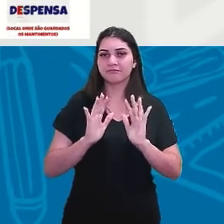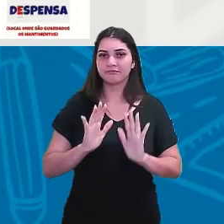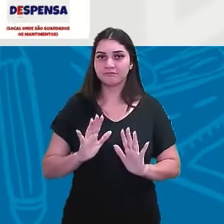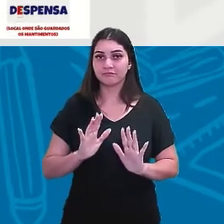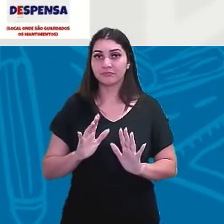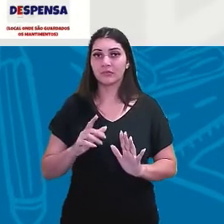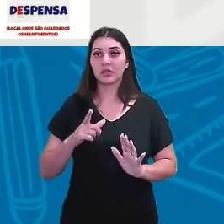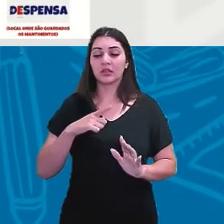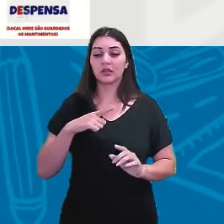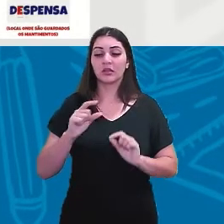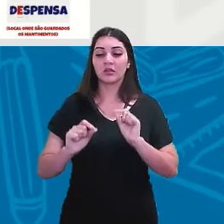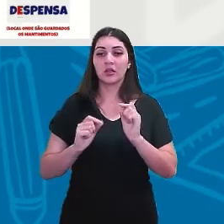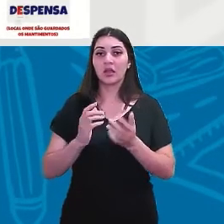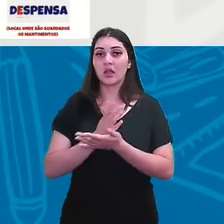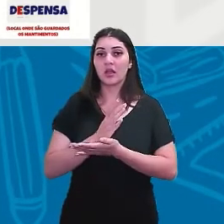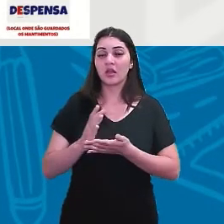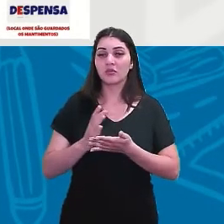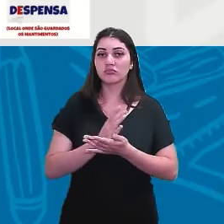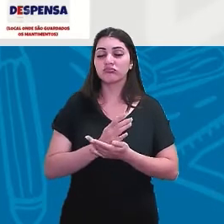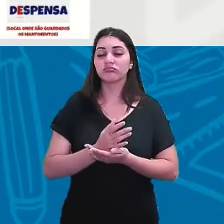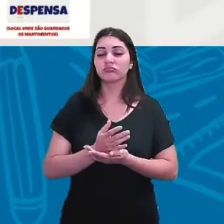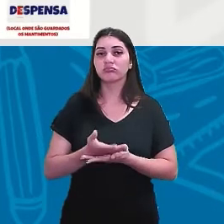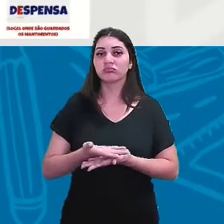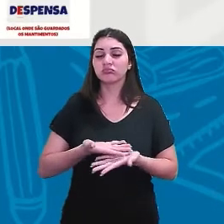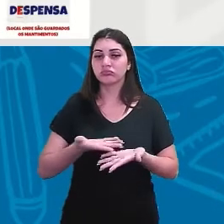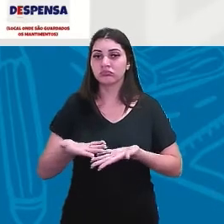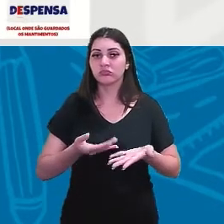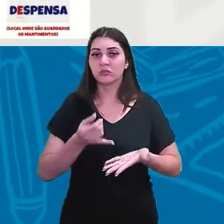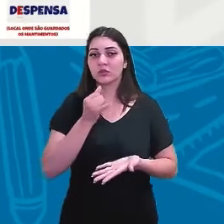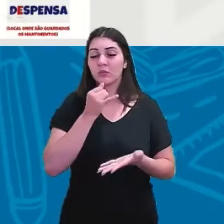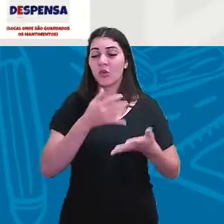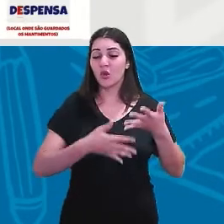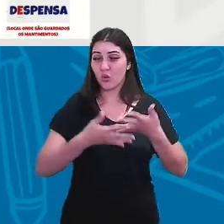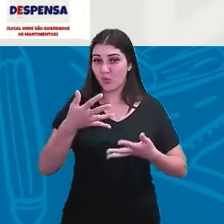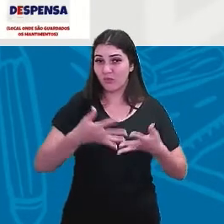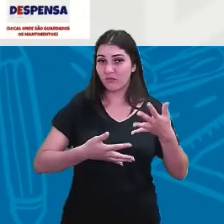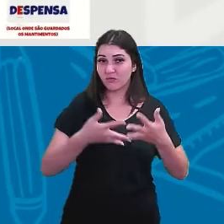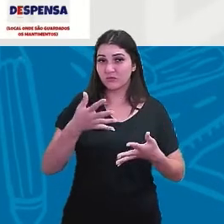que provoca alguma frequência, né, ou às vezes uma confusão.